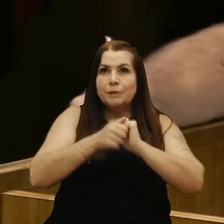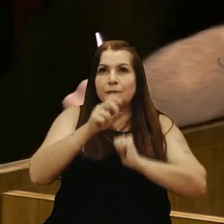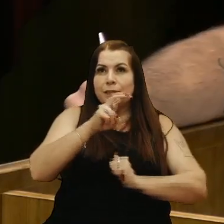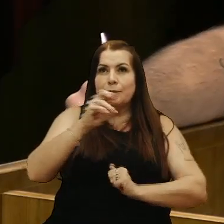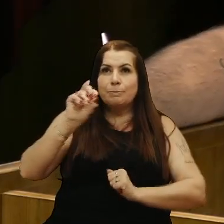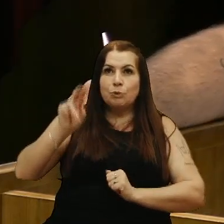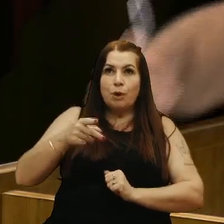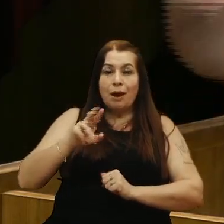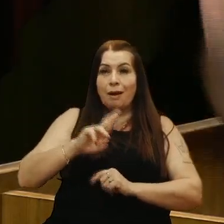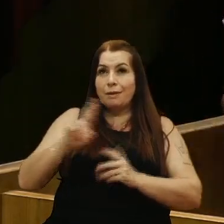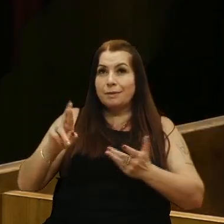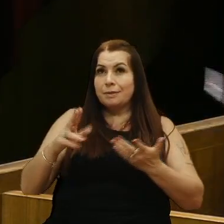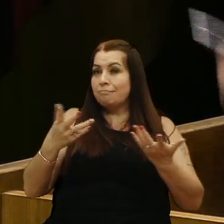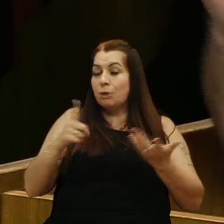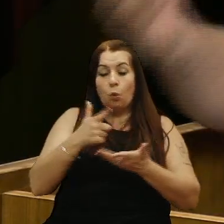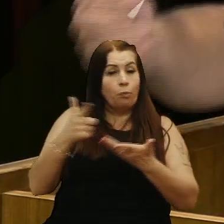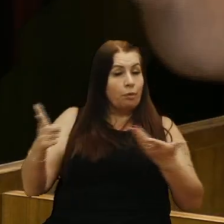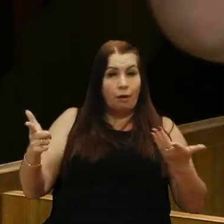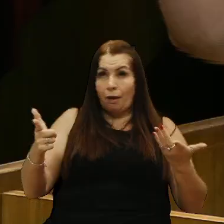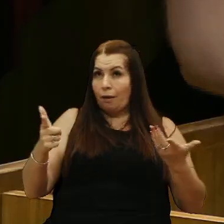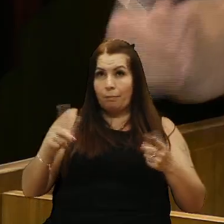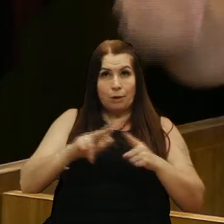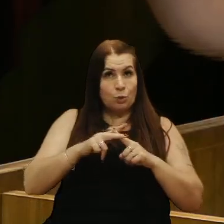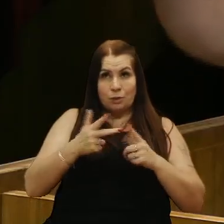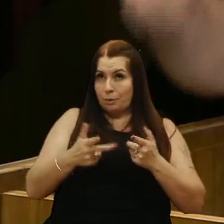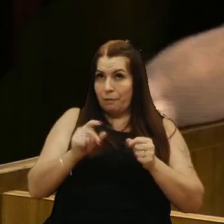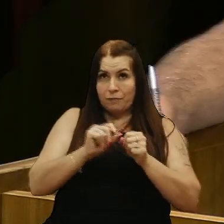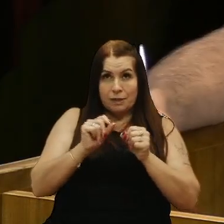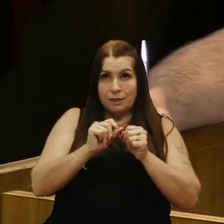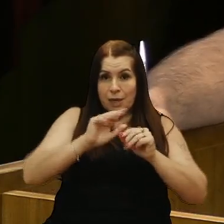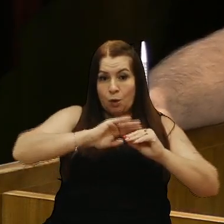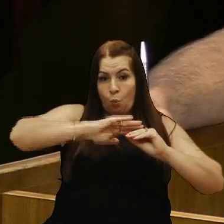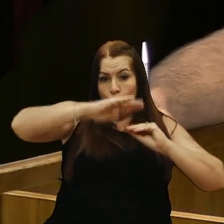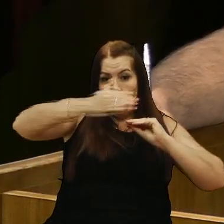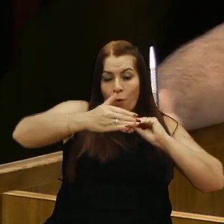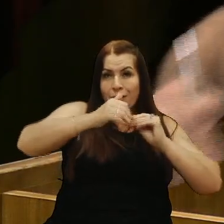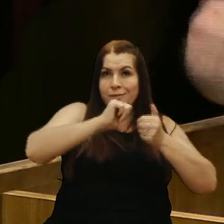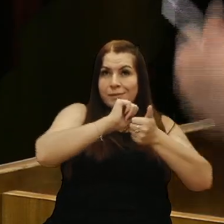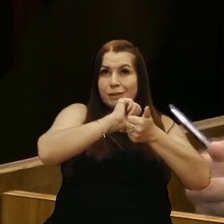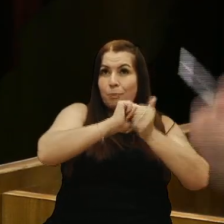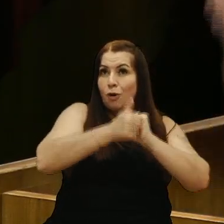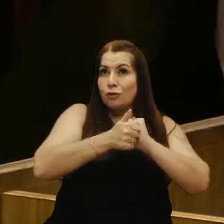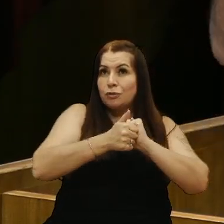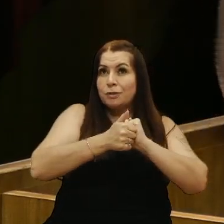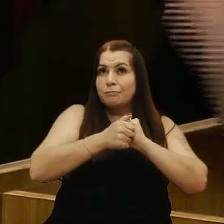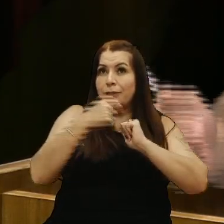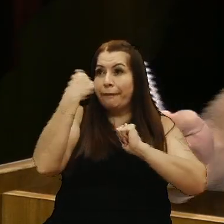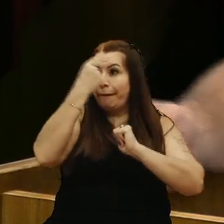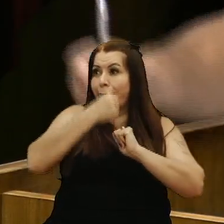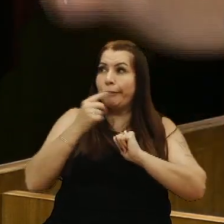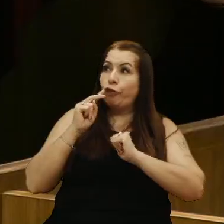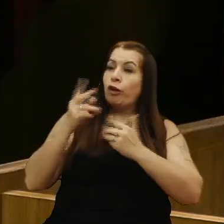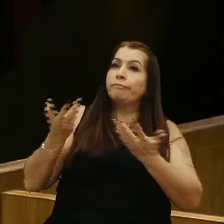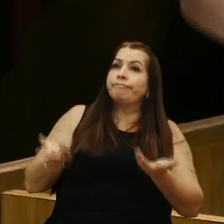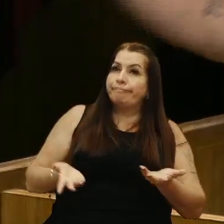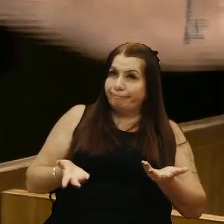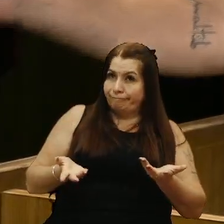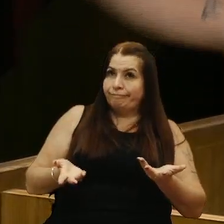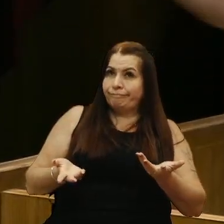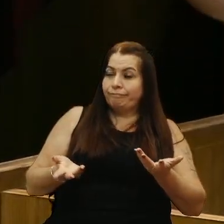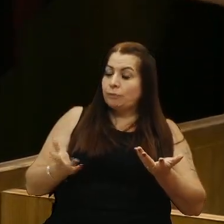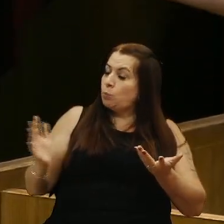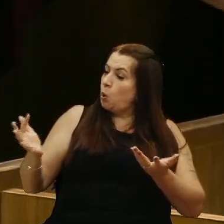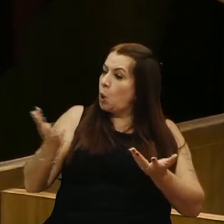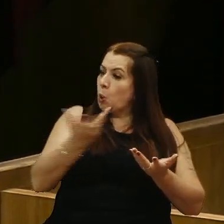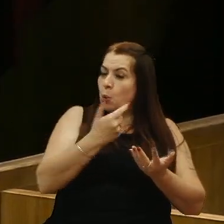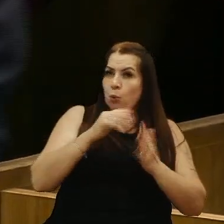mil e não tem para consertar, para fazer uma quadra. Com que cara que eu vou olhar para toda